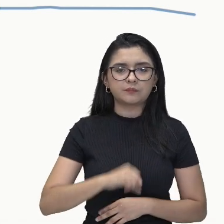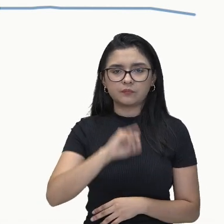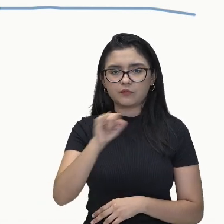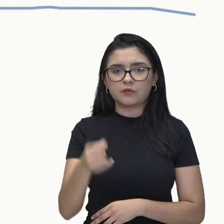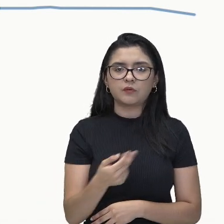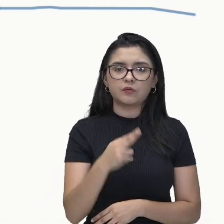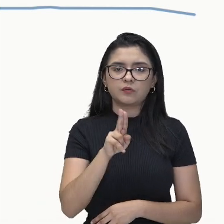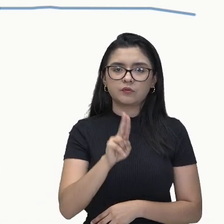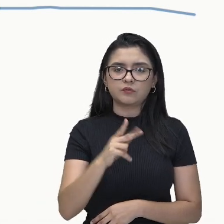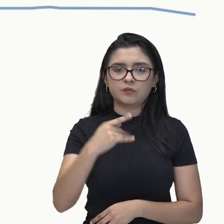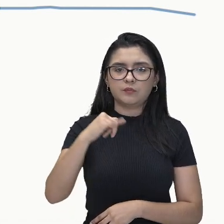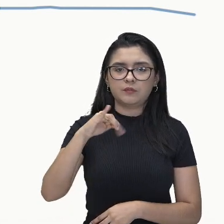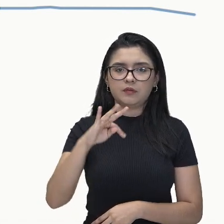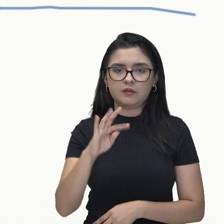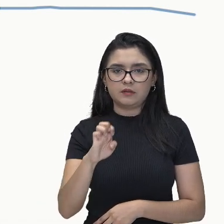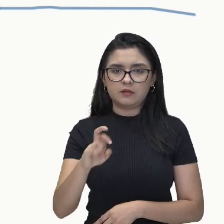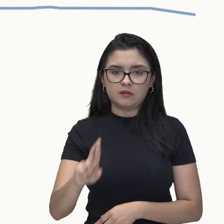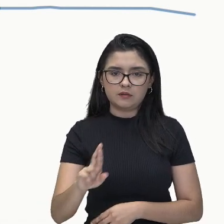jit